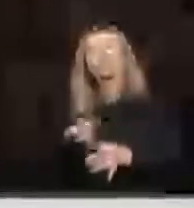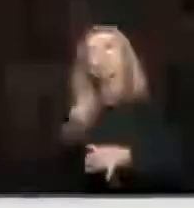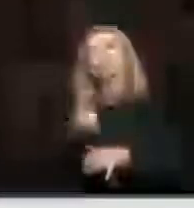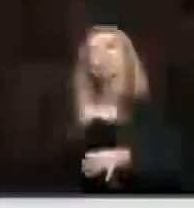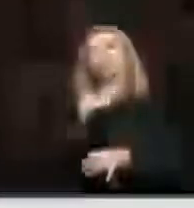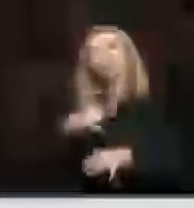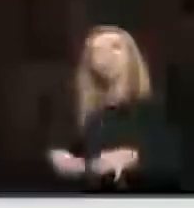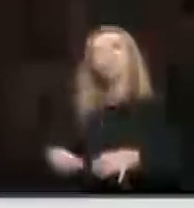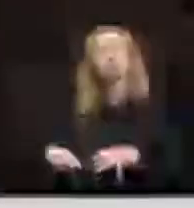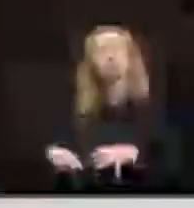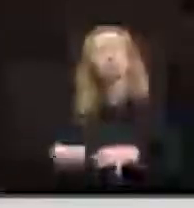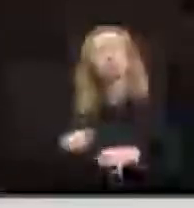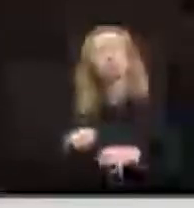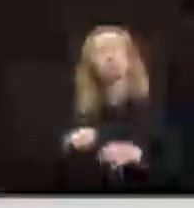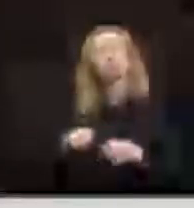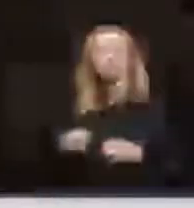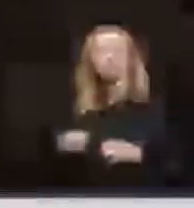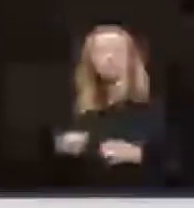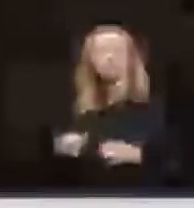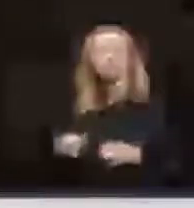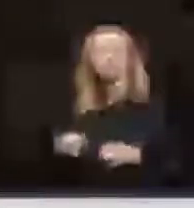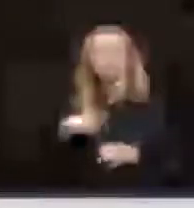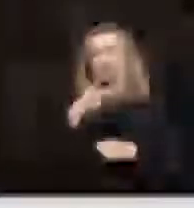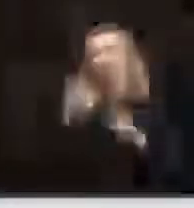proibindo a divulgação